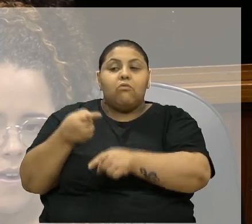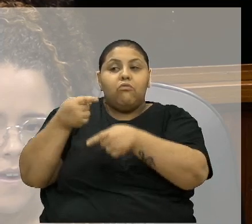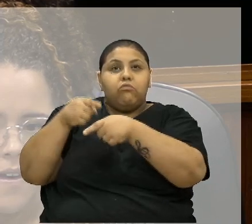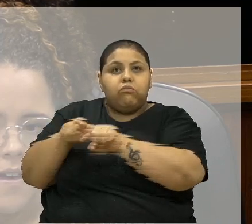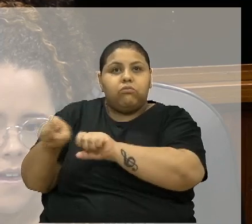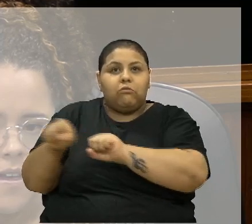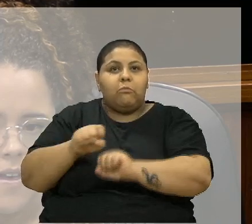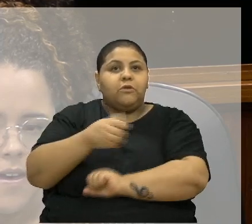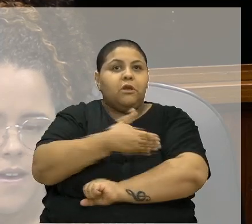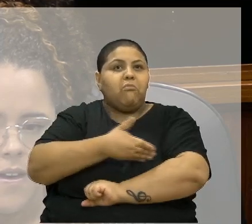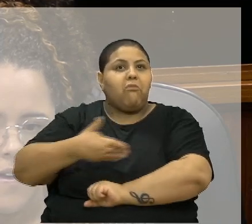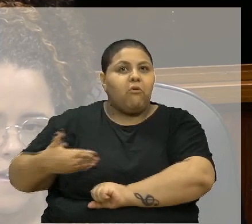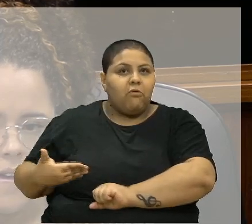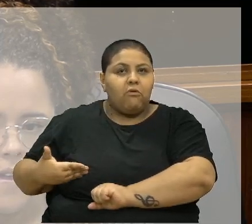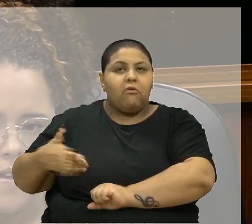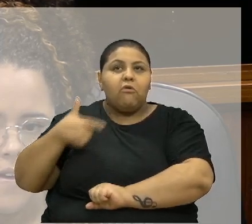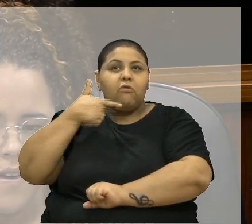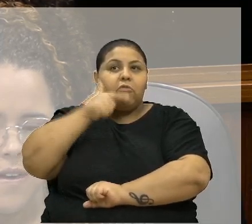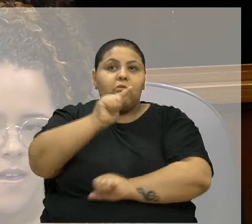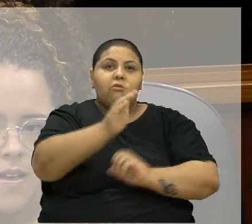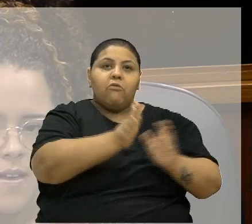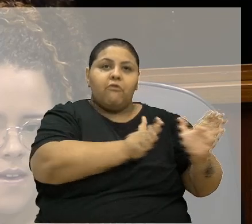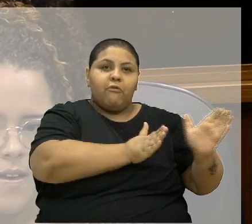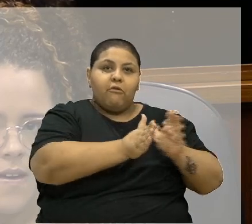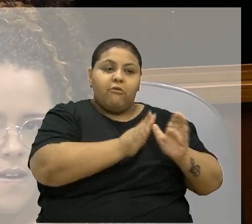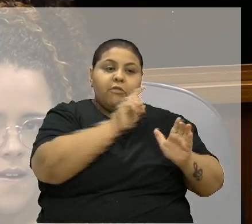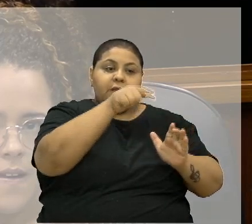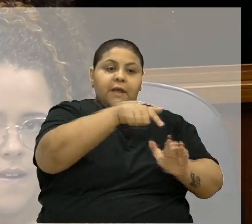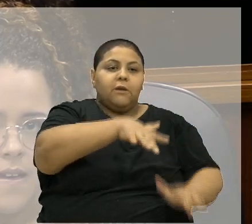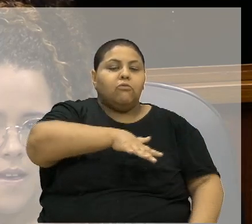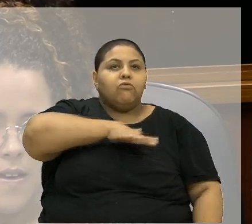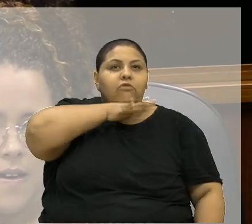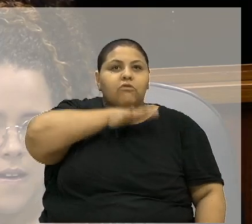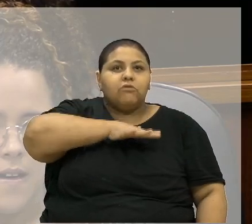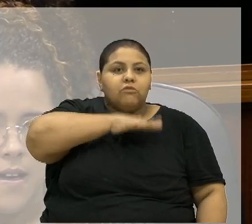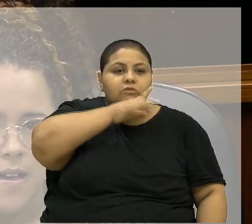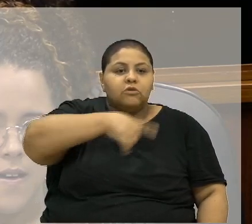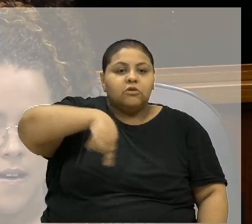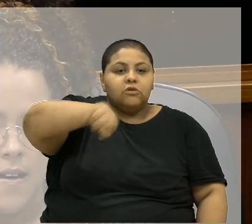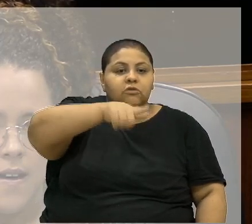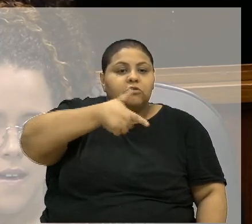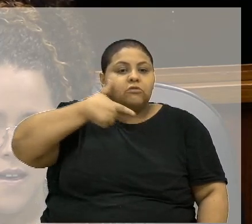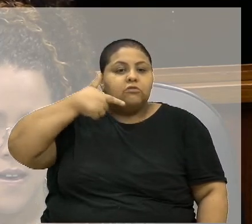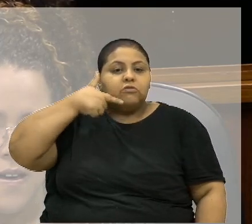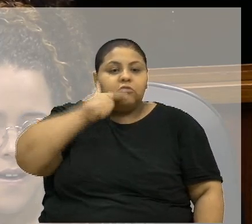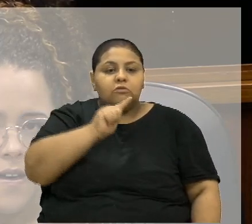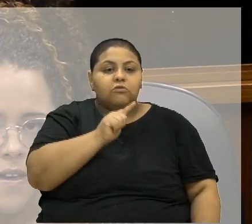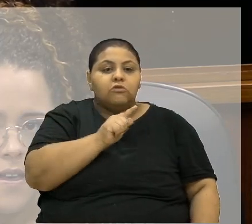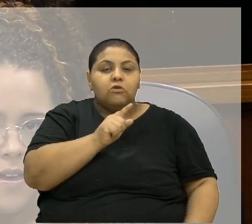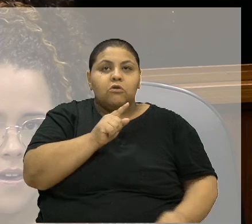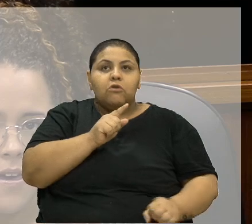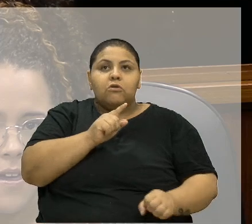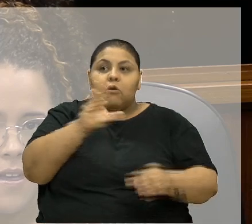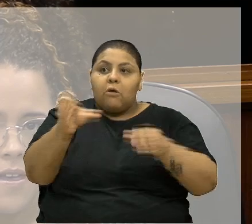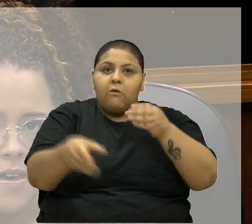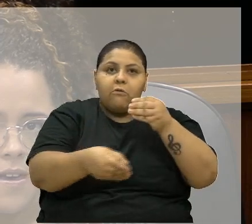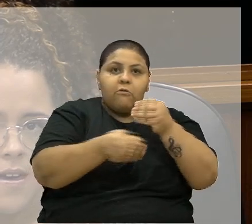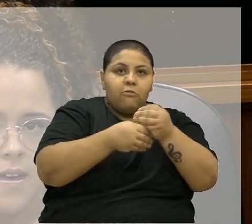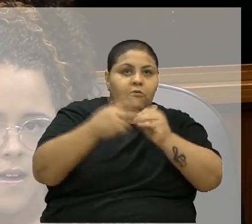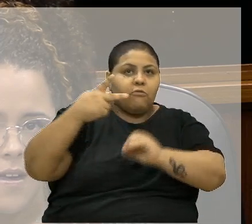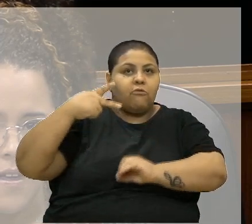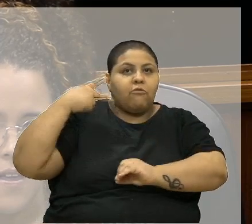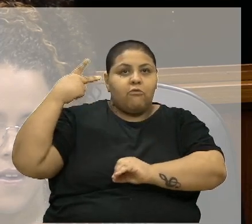poder público para conseguir o acesso daquele terreno, para que a gente consiga buscar emendas parlamentares